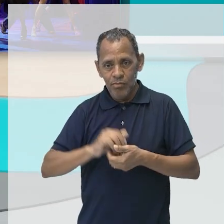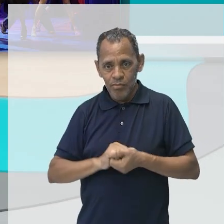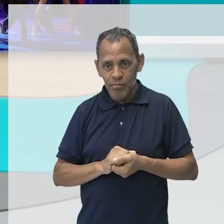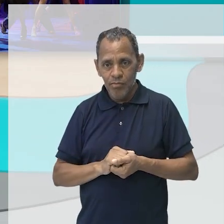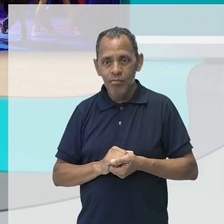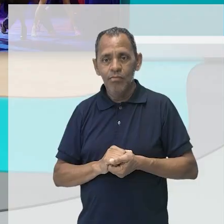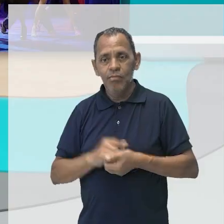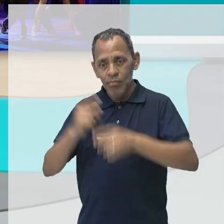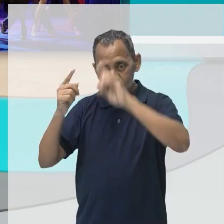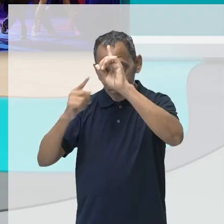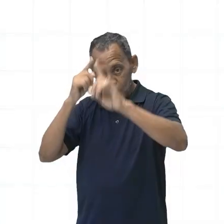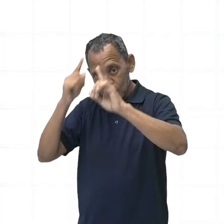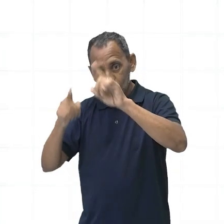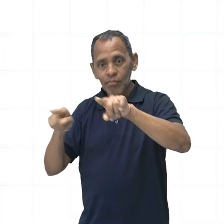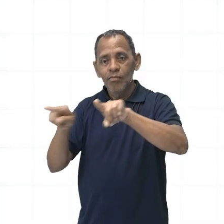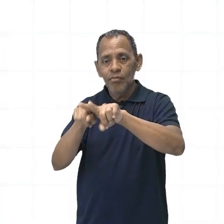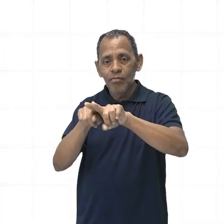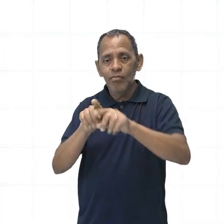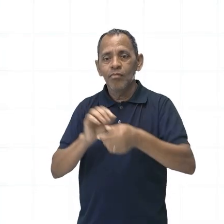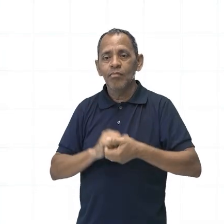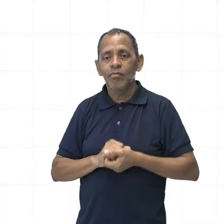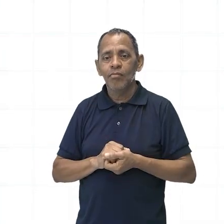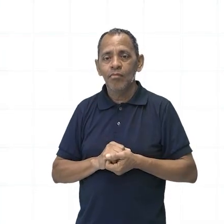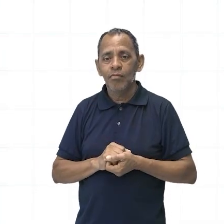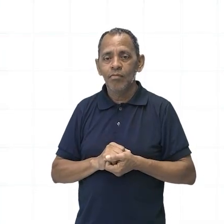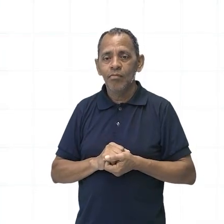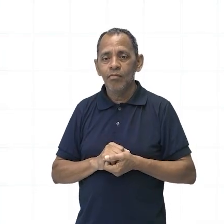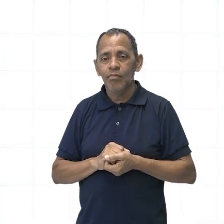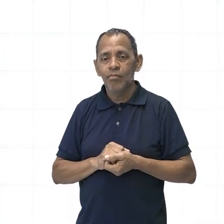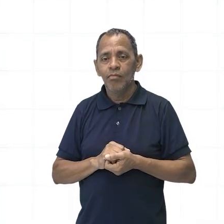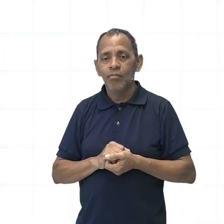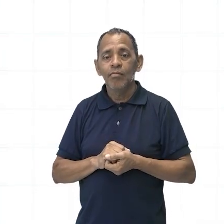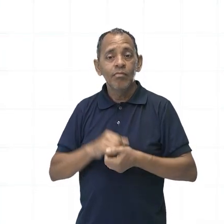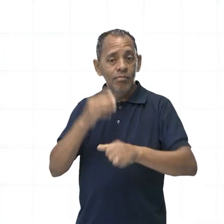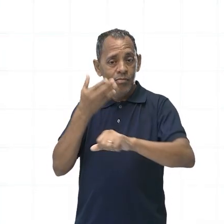a improvisação no teatro